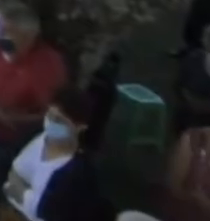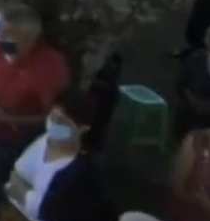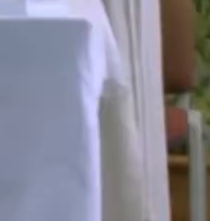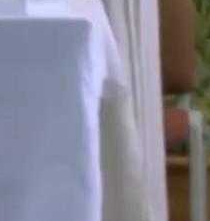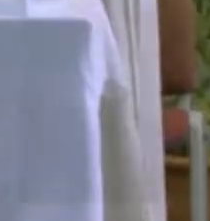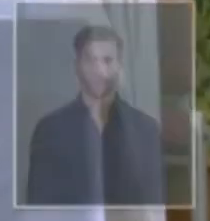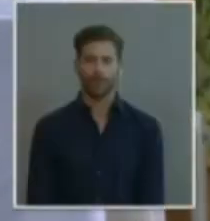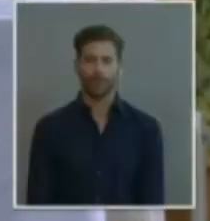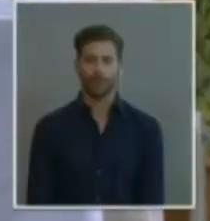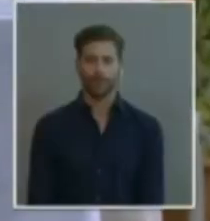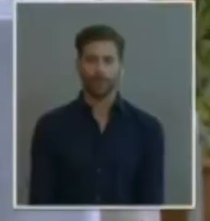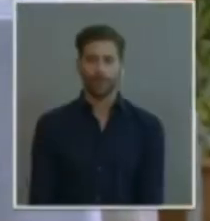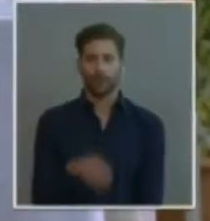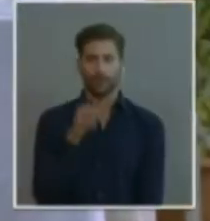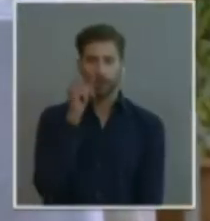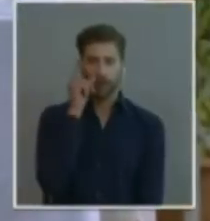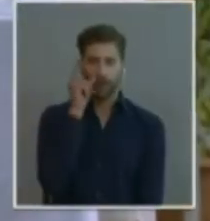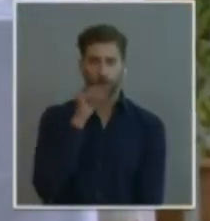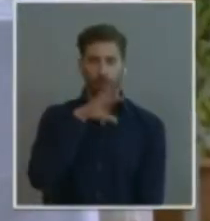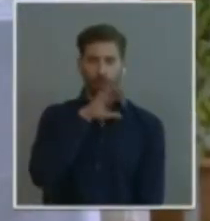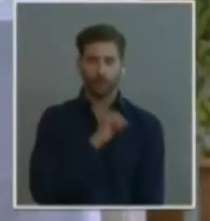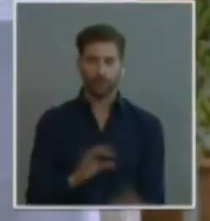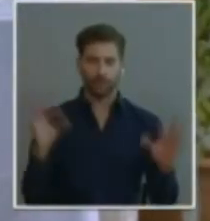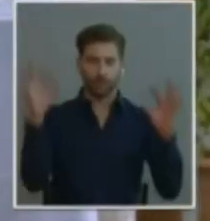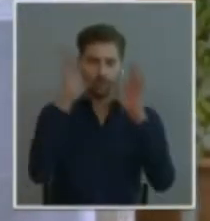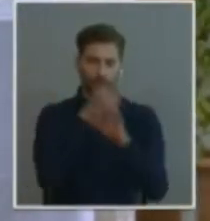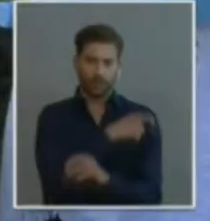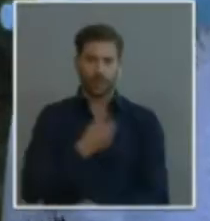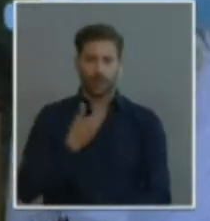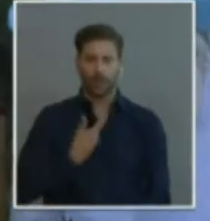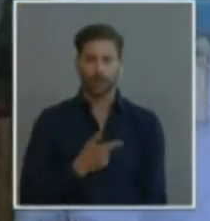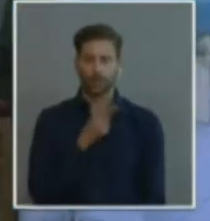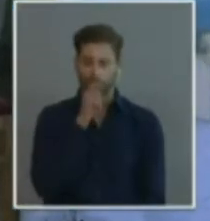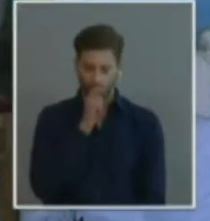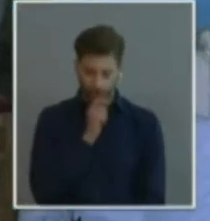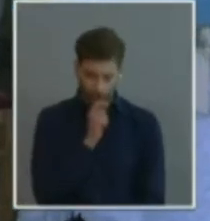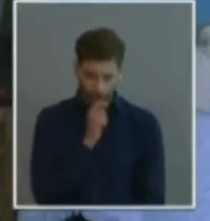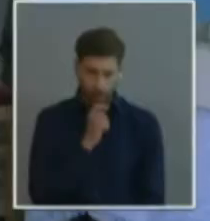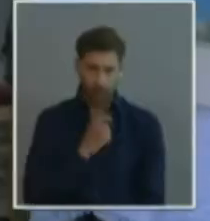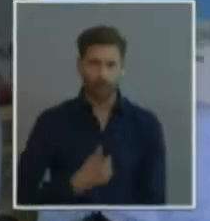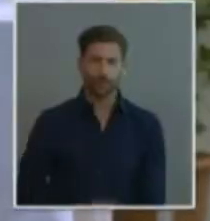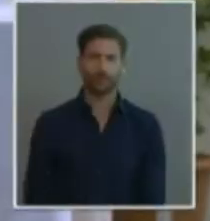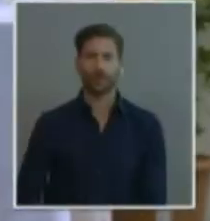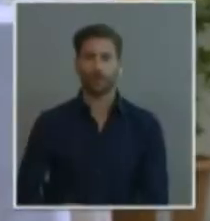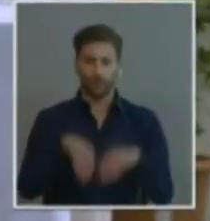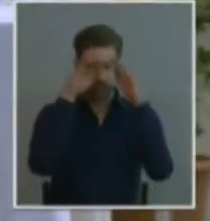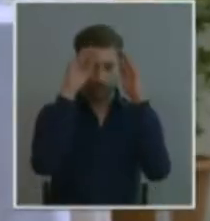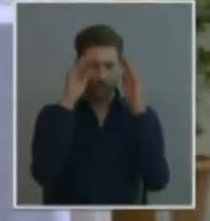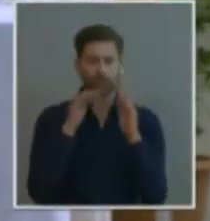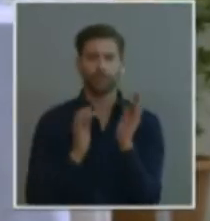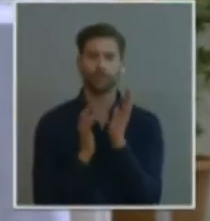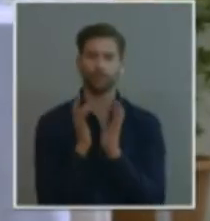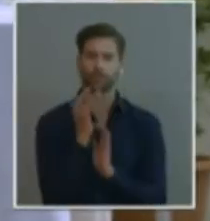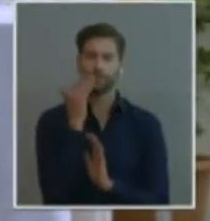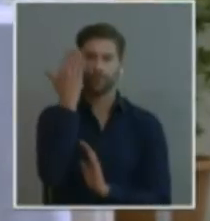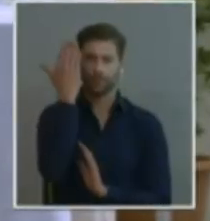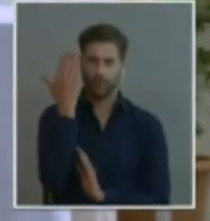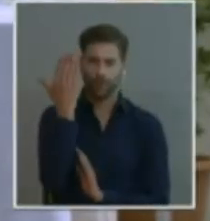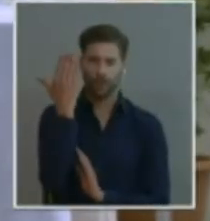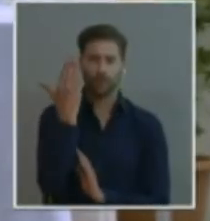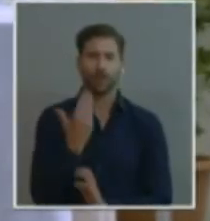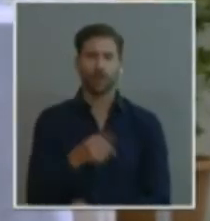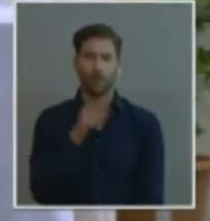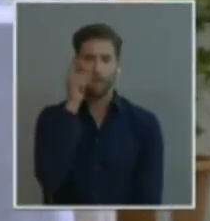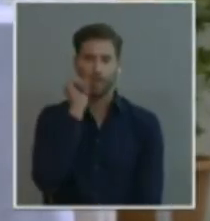Em nome do Pai, do Filho e do Espírito Santo. Amém. A graça do nosso Senhor Jesus Cristo, o amor do